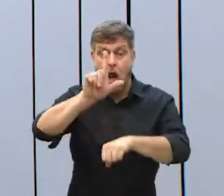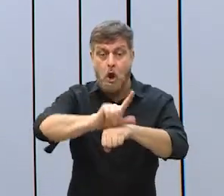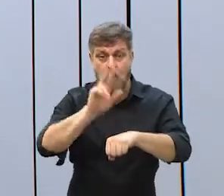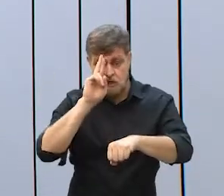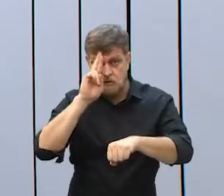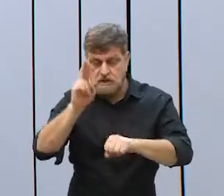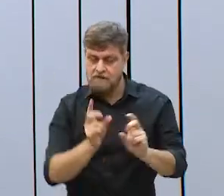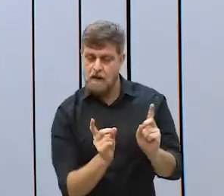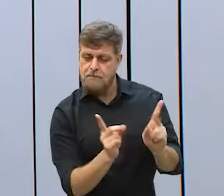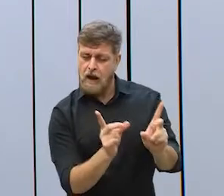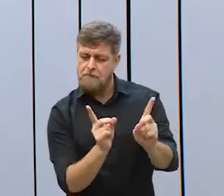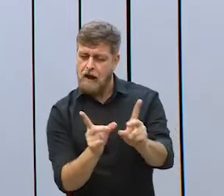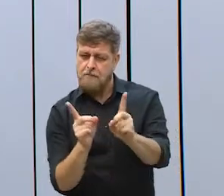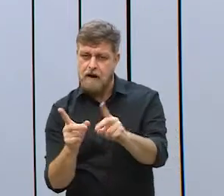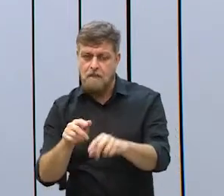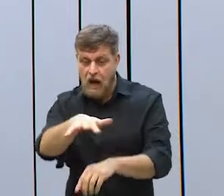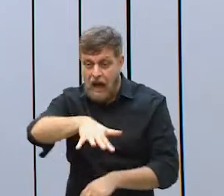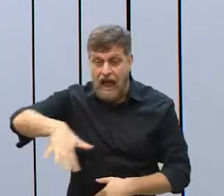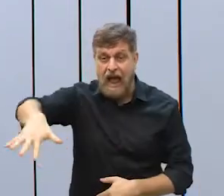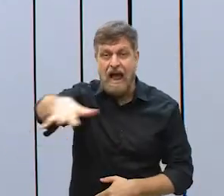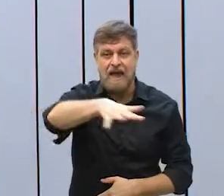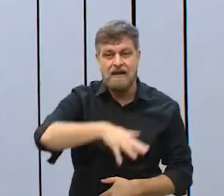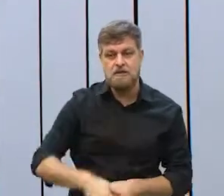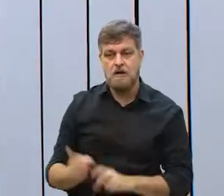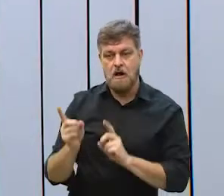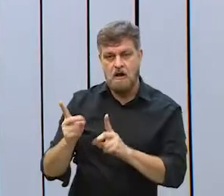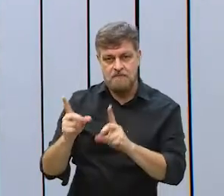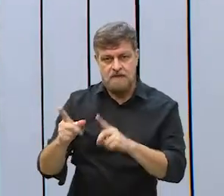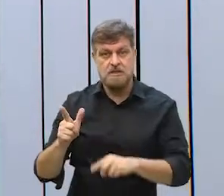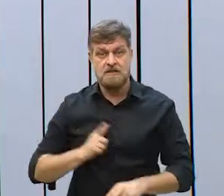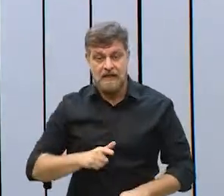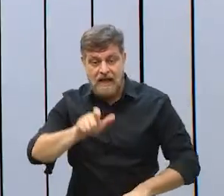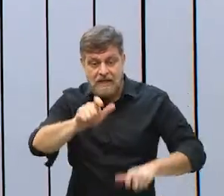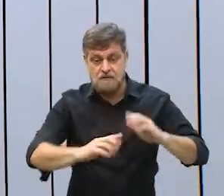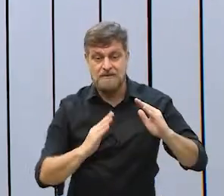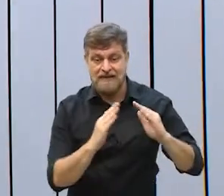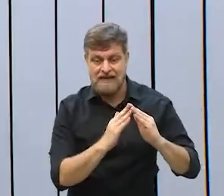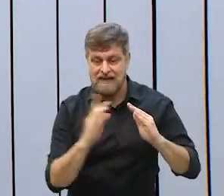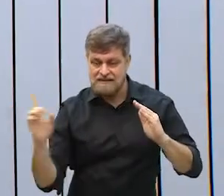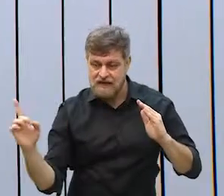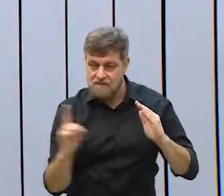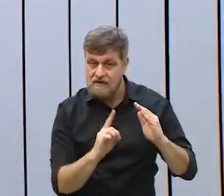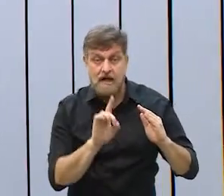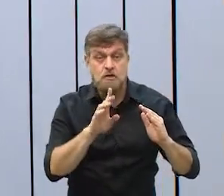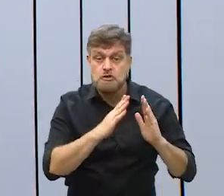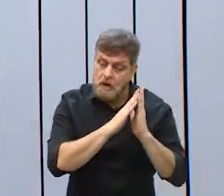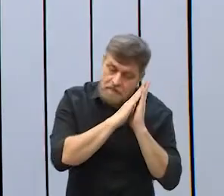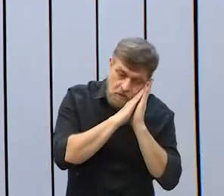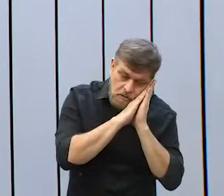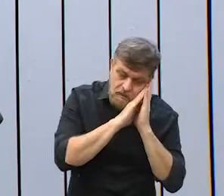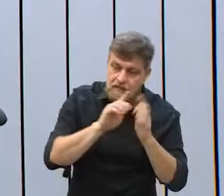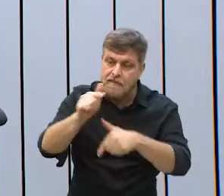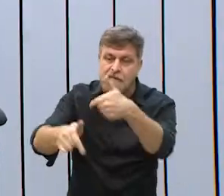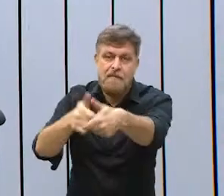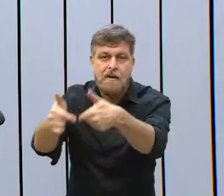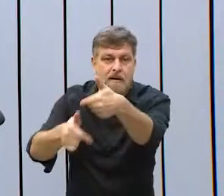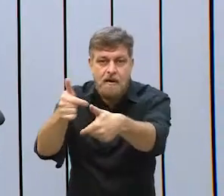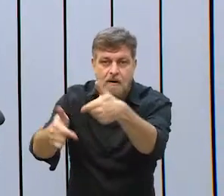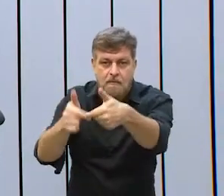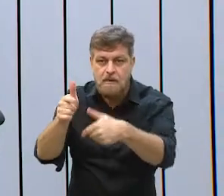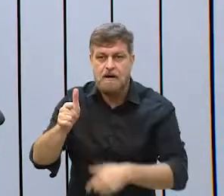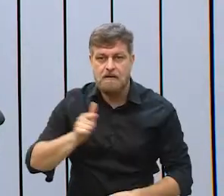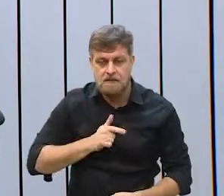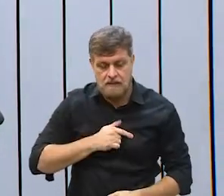A região é uma região comercial, uma região dormitório. Então nós temos as potências econômicas comercial, precisam